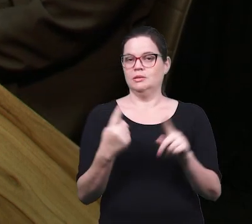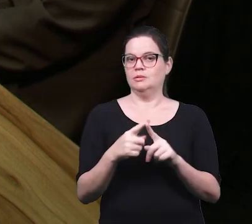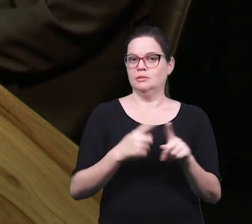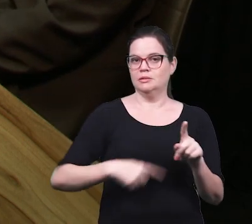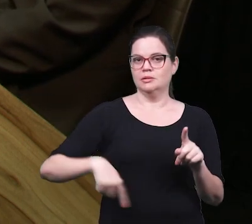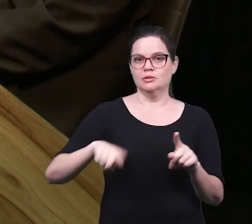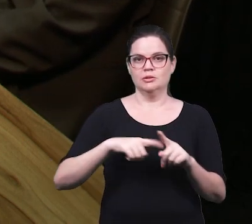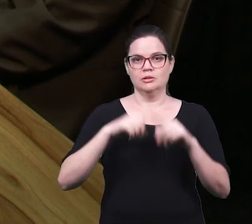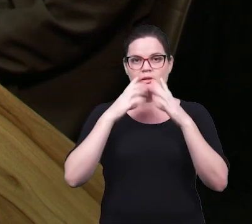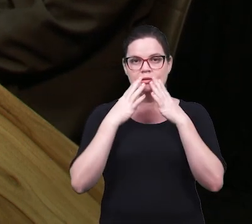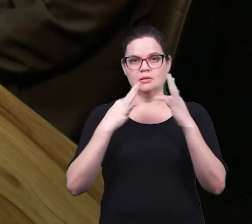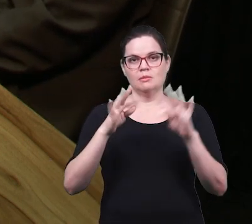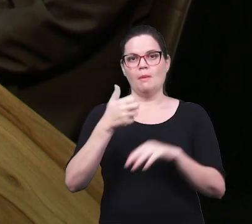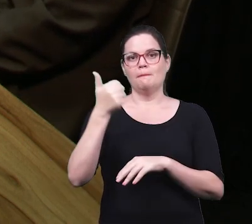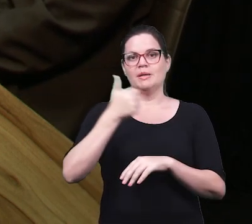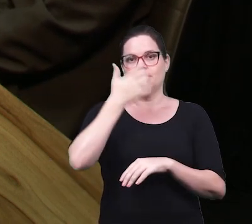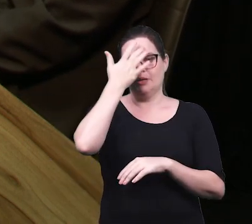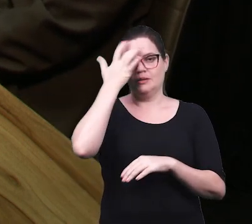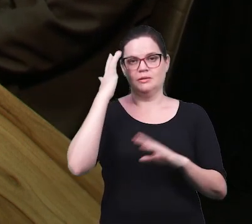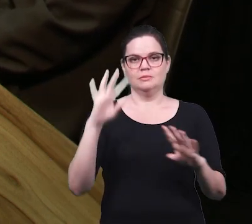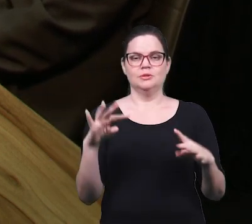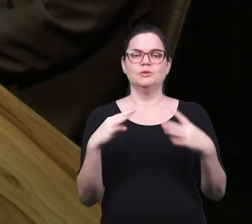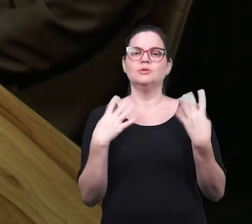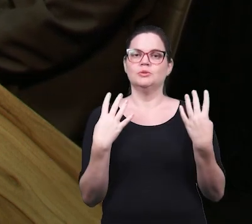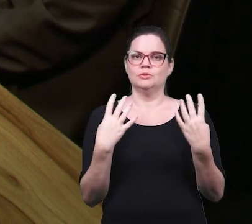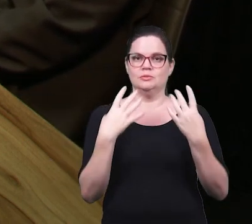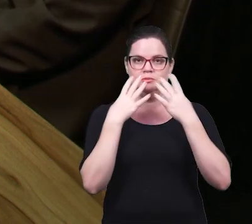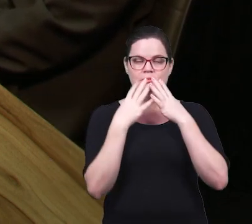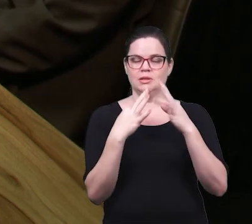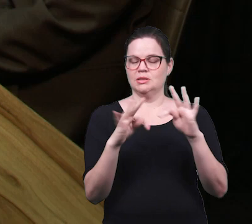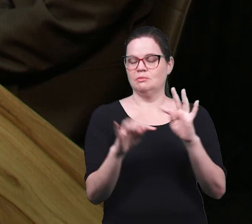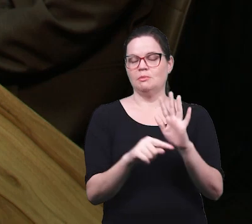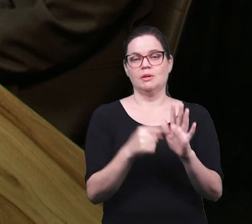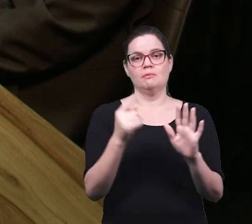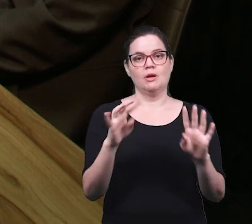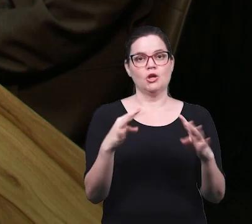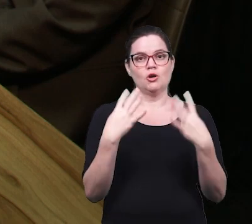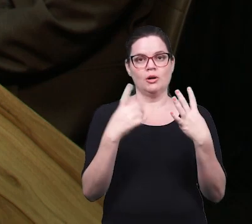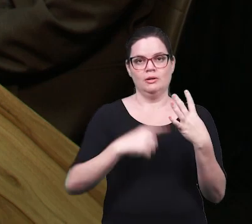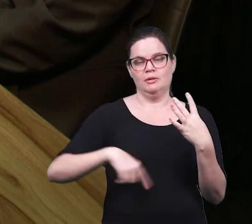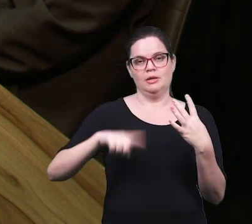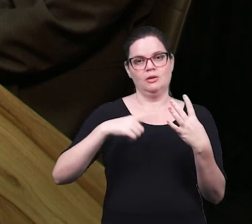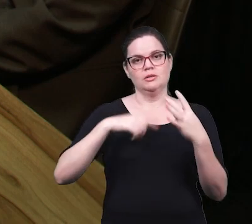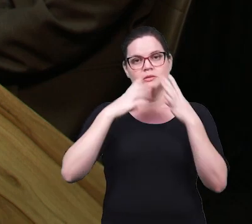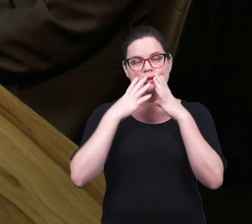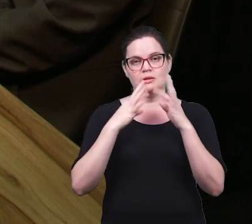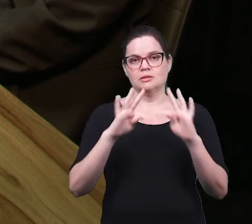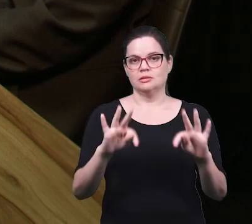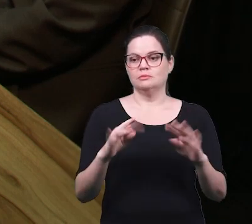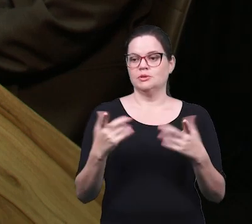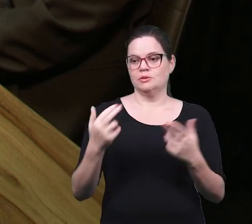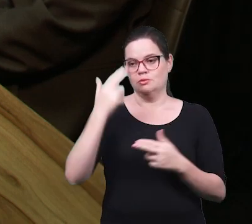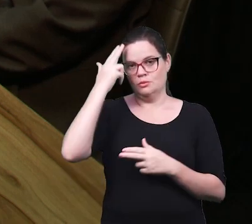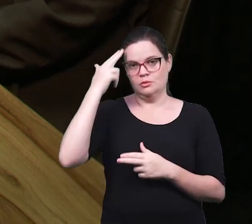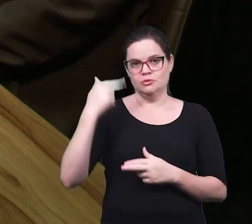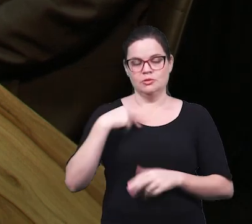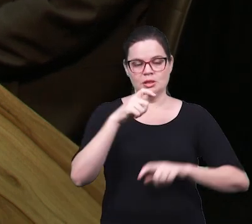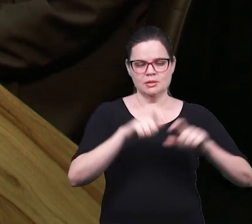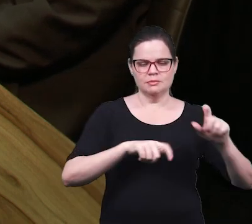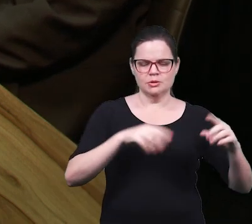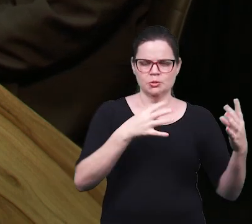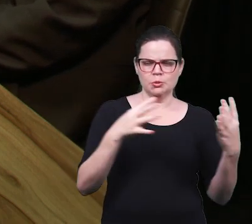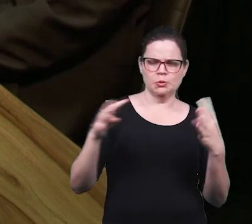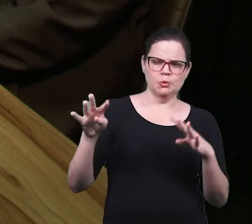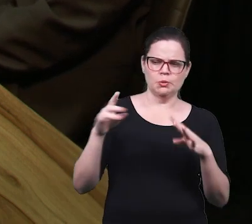nosso testemunho ele vai à nossa frente, né? Sim, O nosso testemunho ele chega antes da gente. sim, Né? E o testemunho de José chegou antes dele, embora